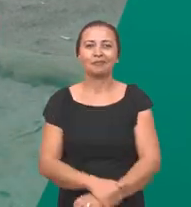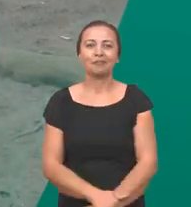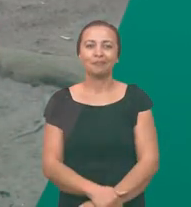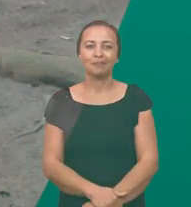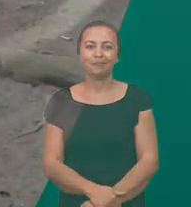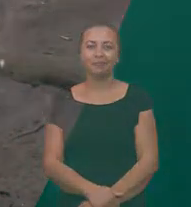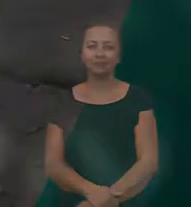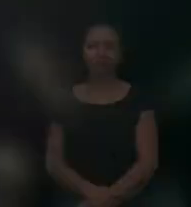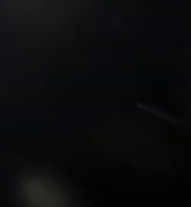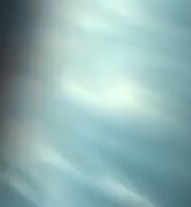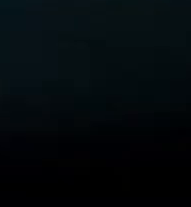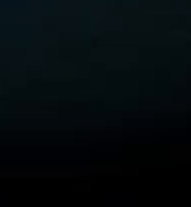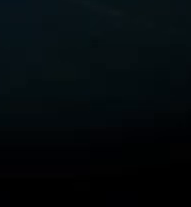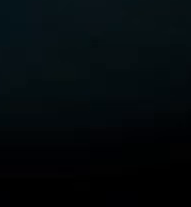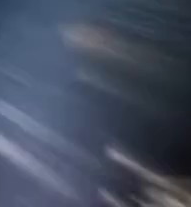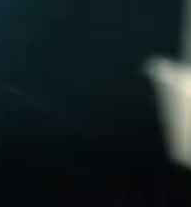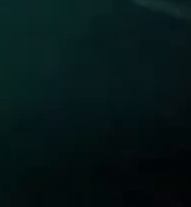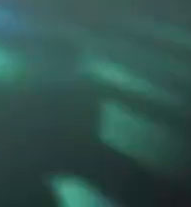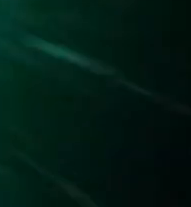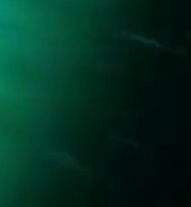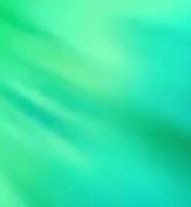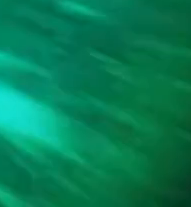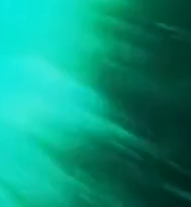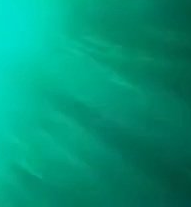depois do intervalo.